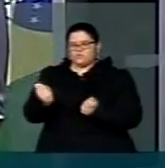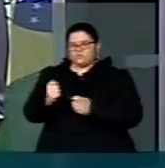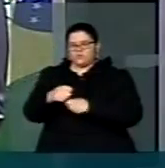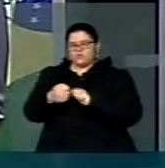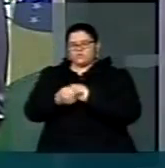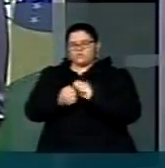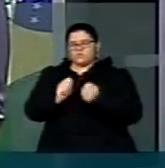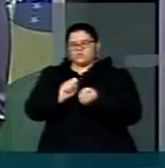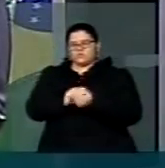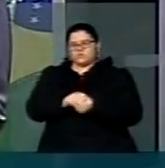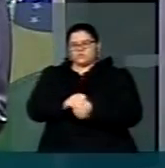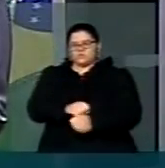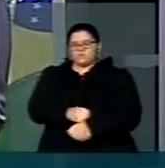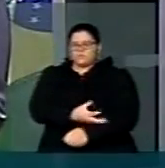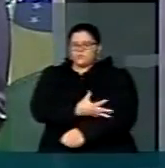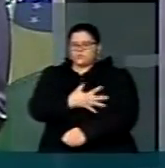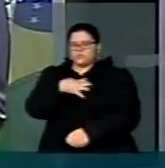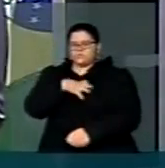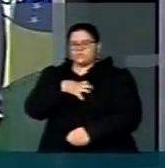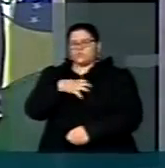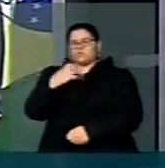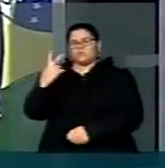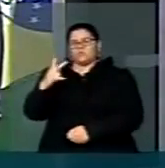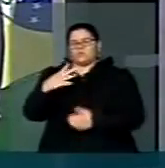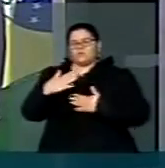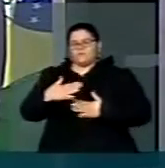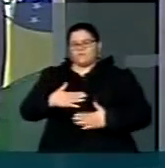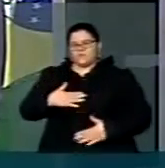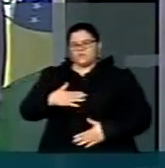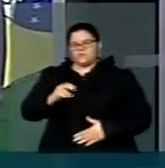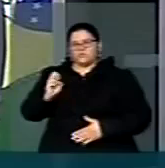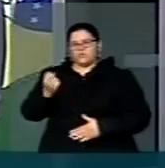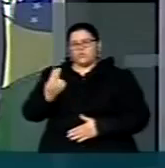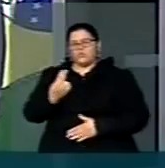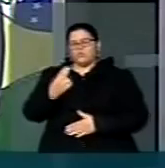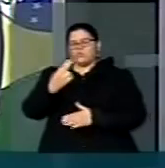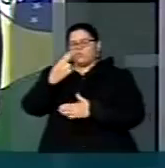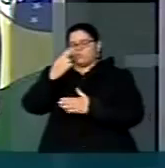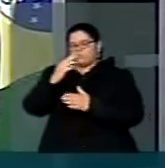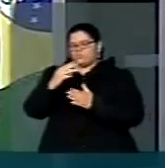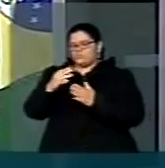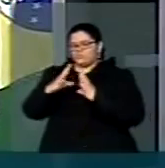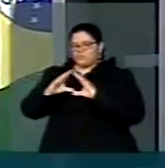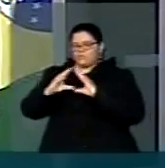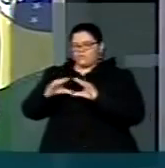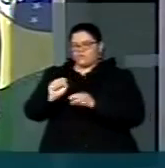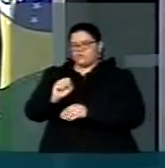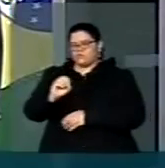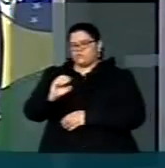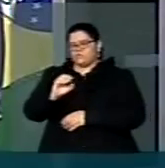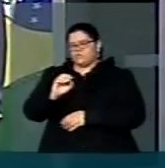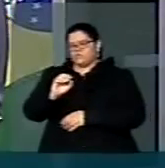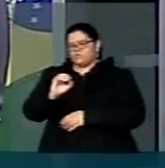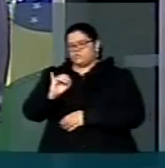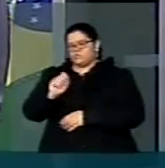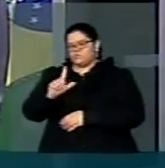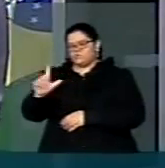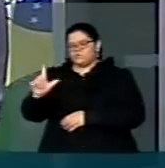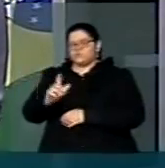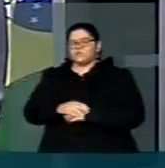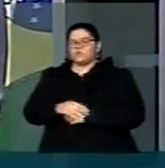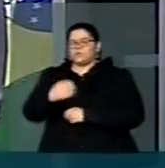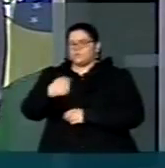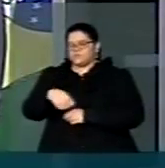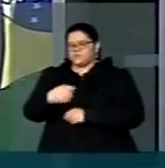vista emocional e social quanto físico. É urgente garantir o tempo social de infância e juventude, com escola